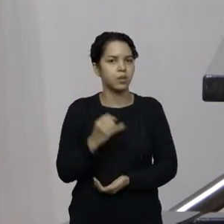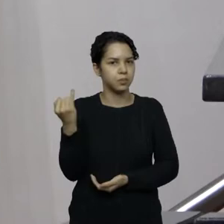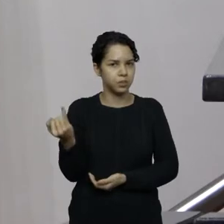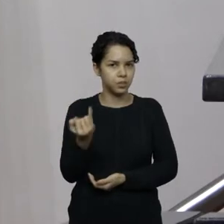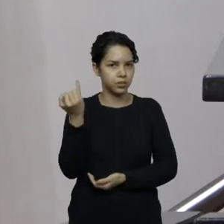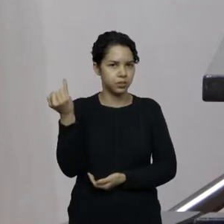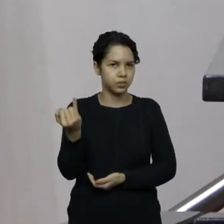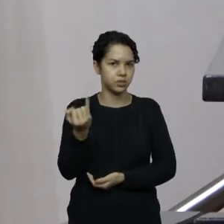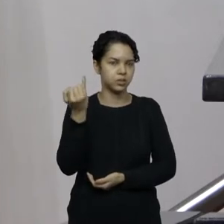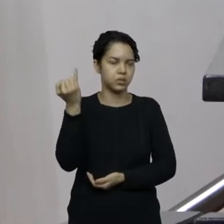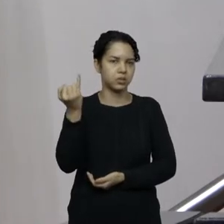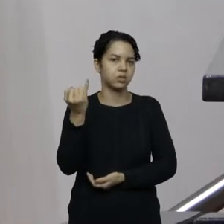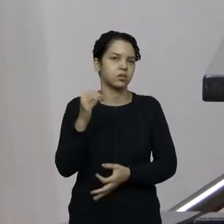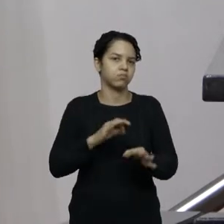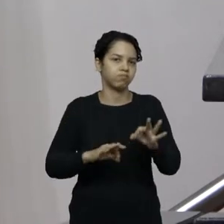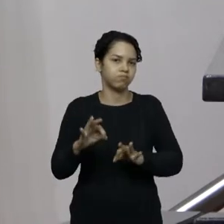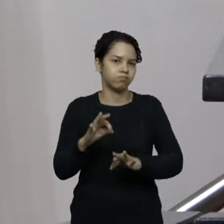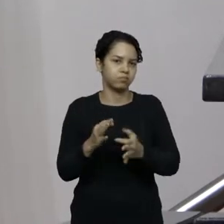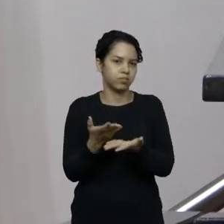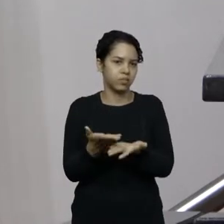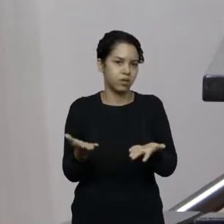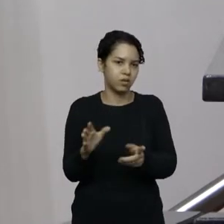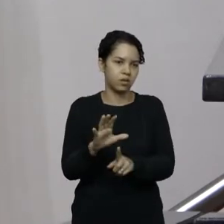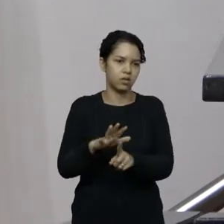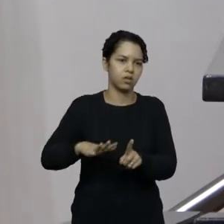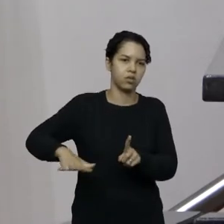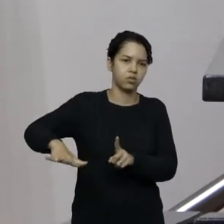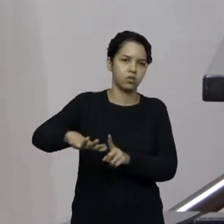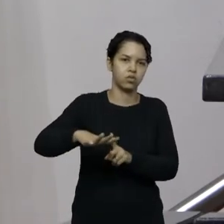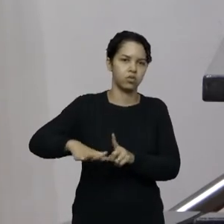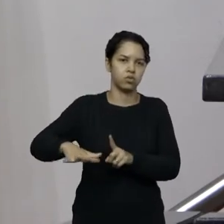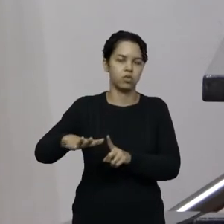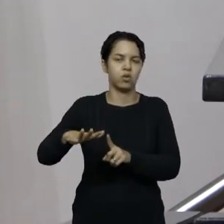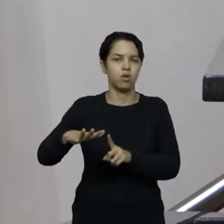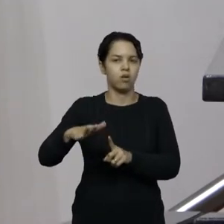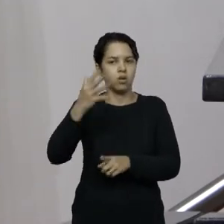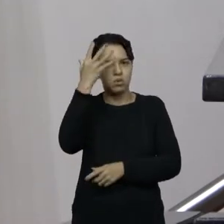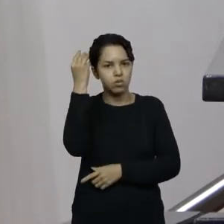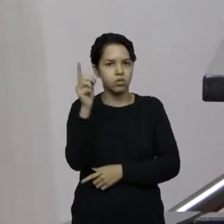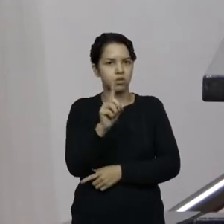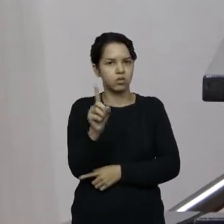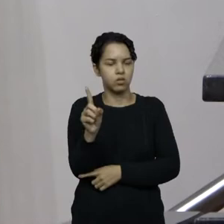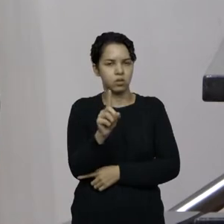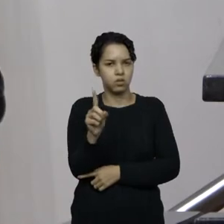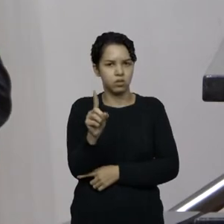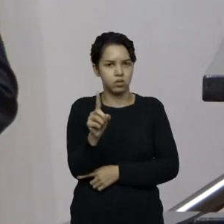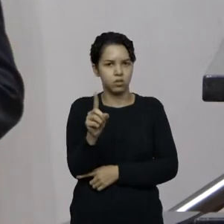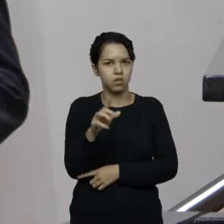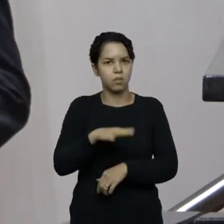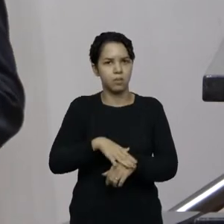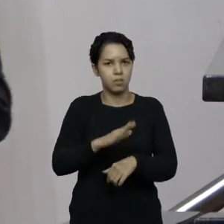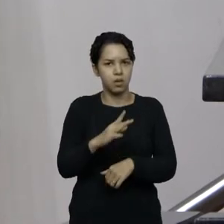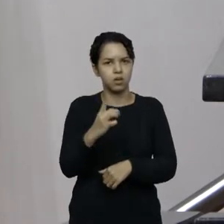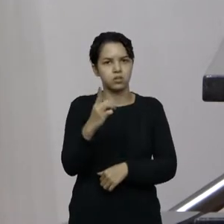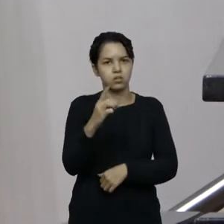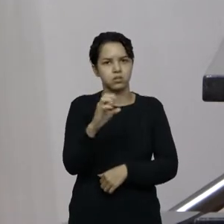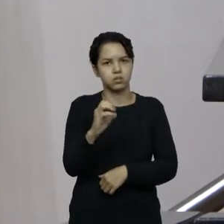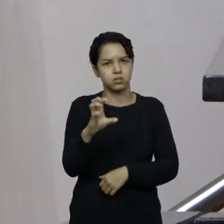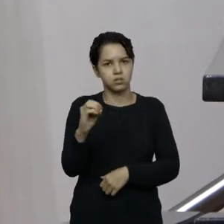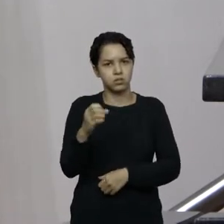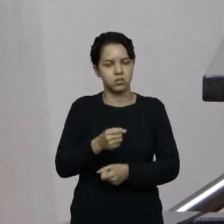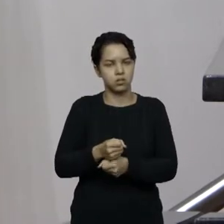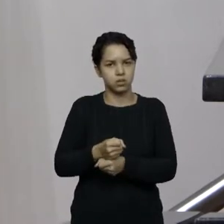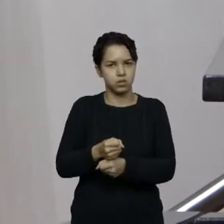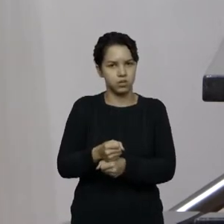disto para a região para que não passa despercebidos estes mais de 100 anos de